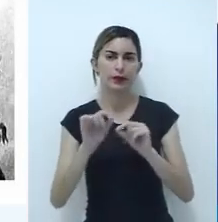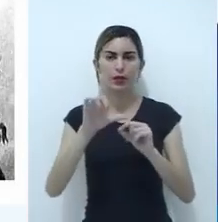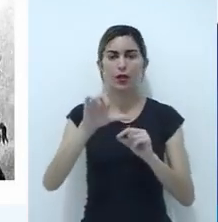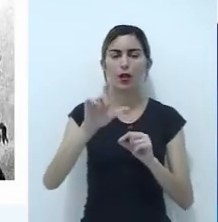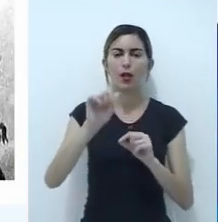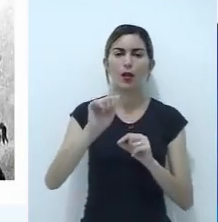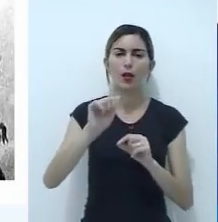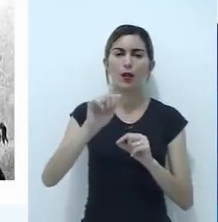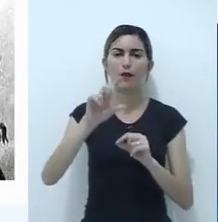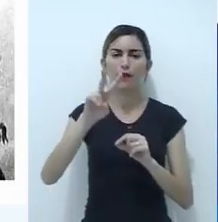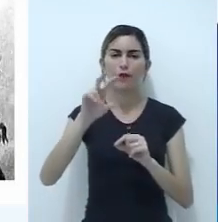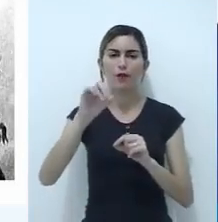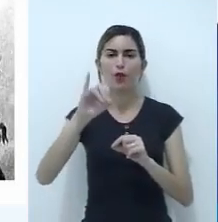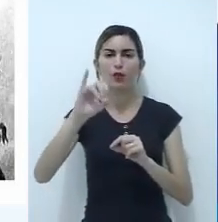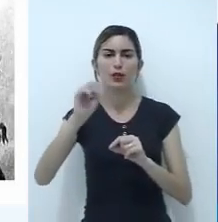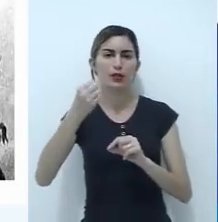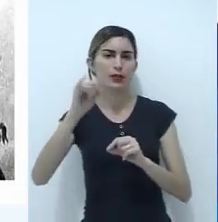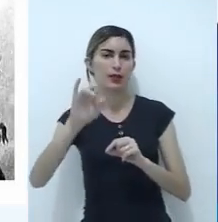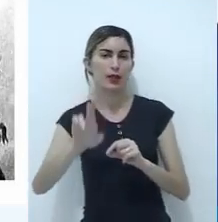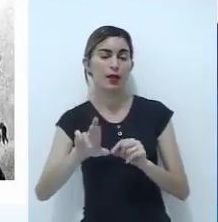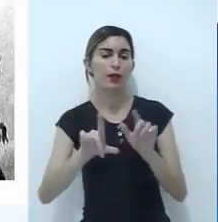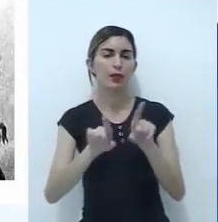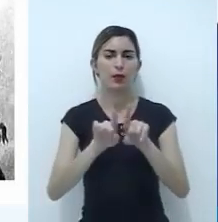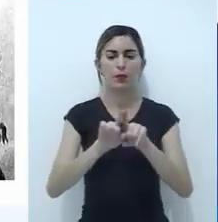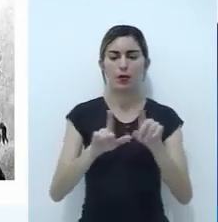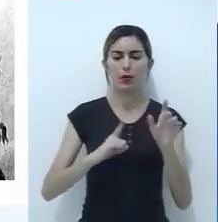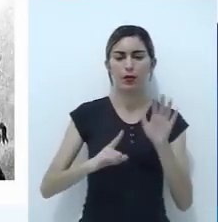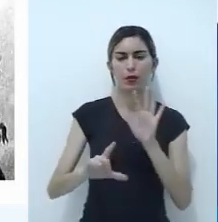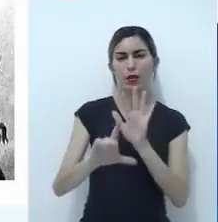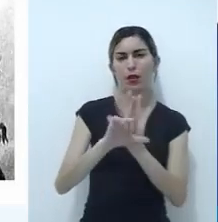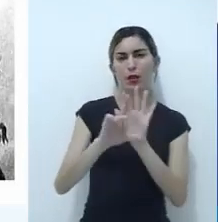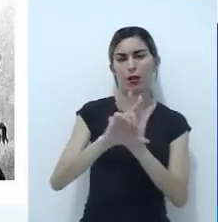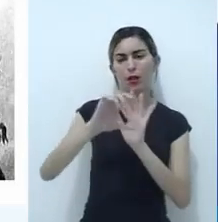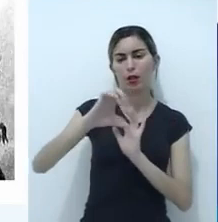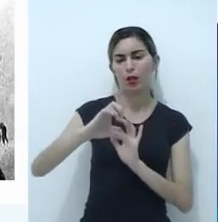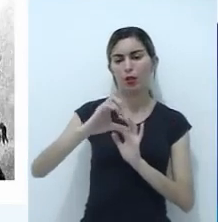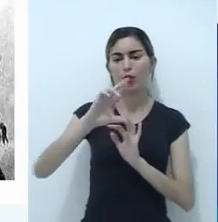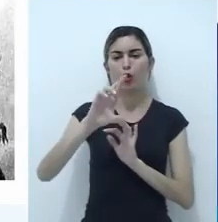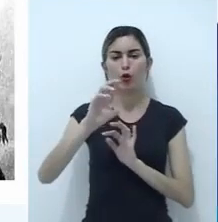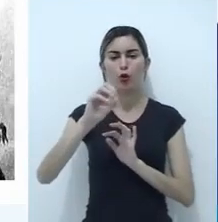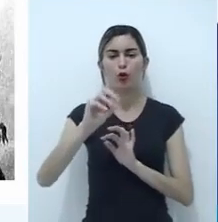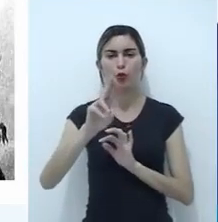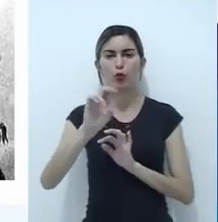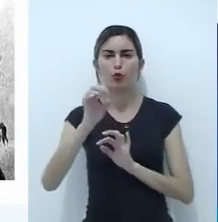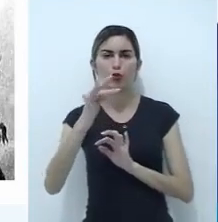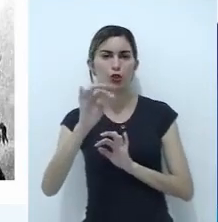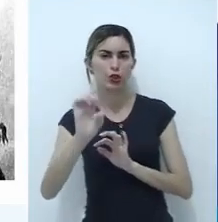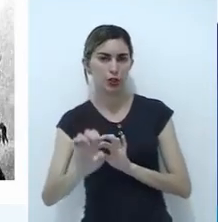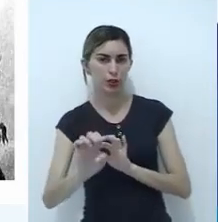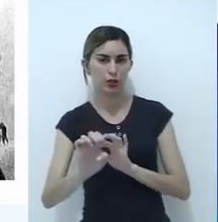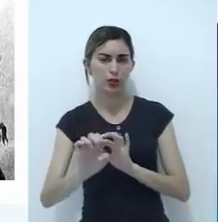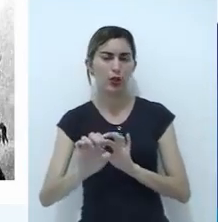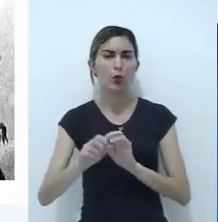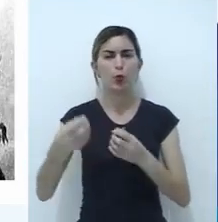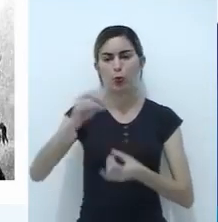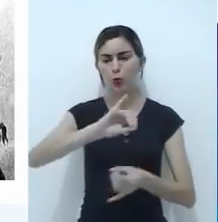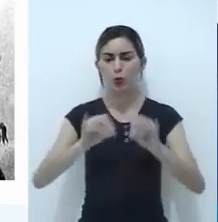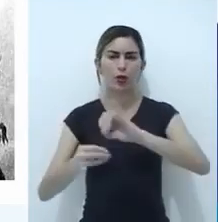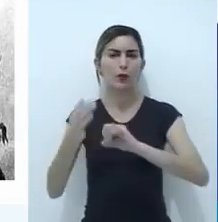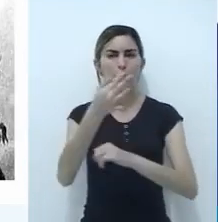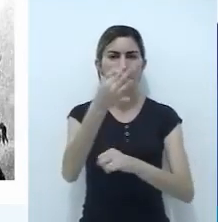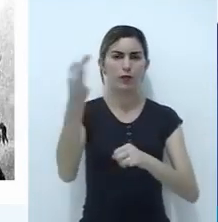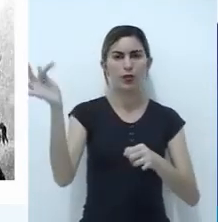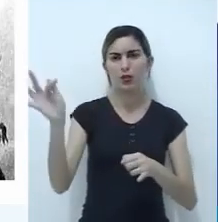de Lavoisier, a gente também tem a lei de Proust, que a gente vai ver na próxima imagem, que é o